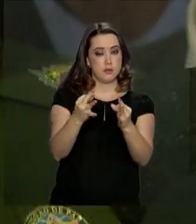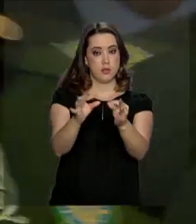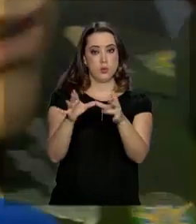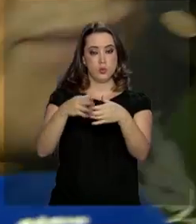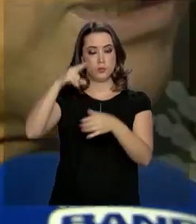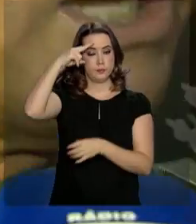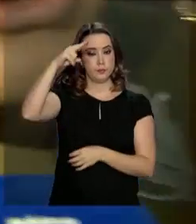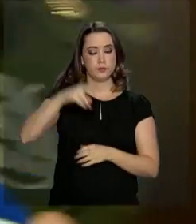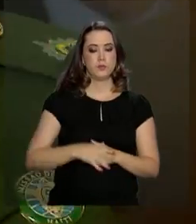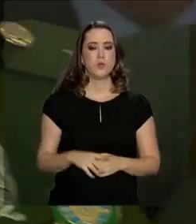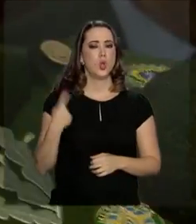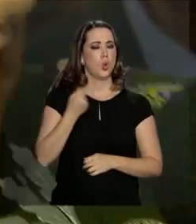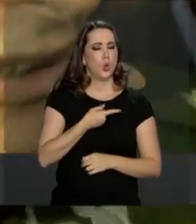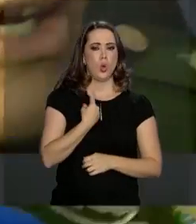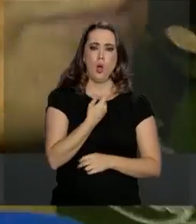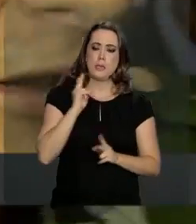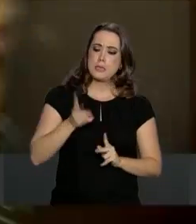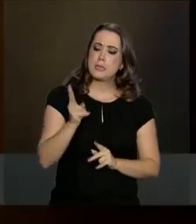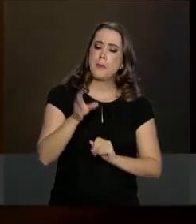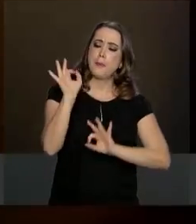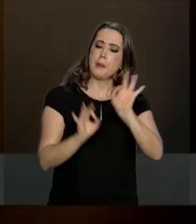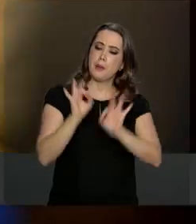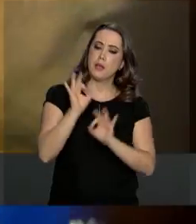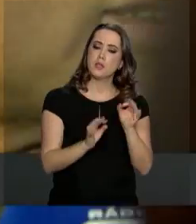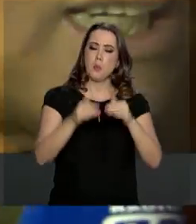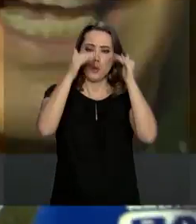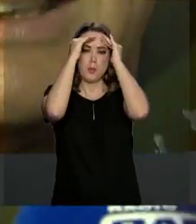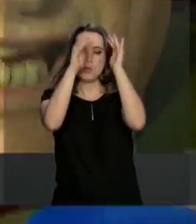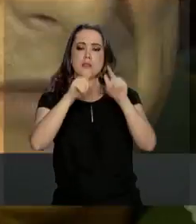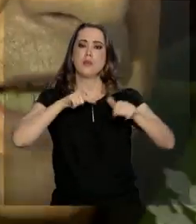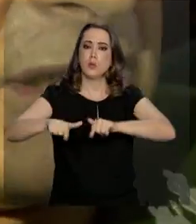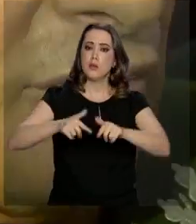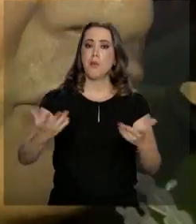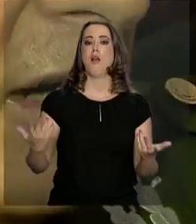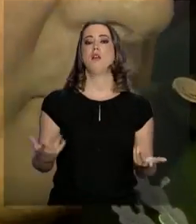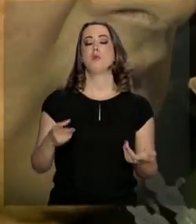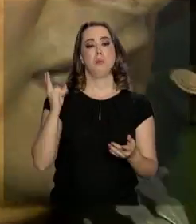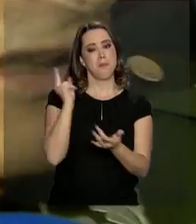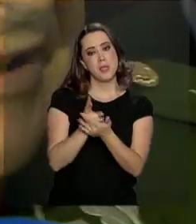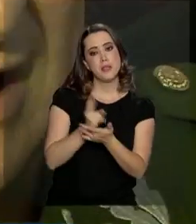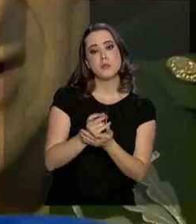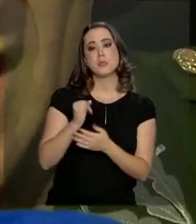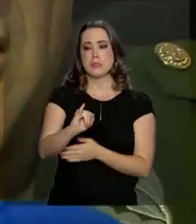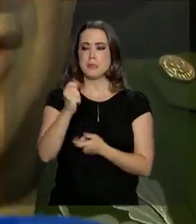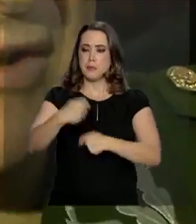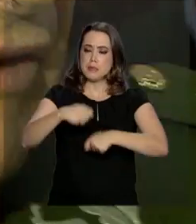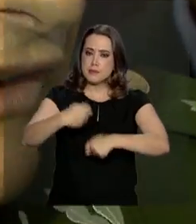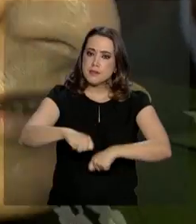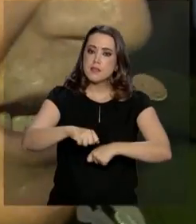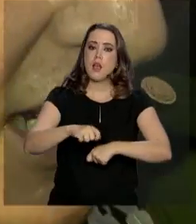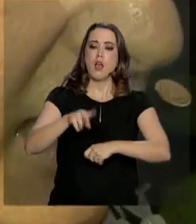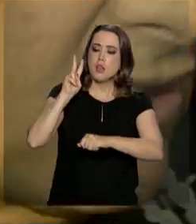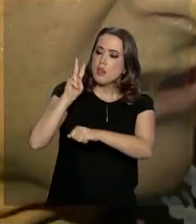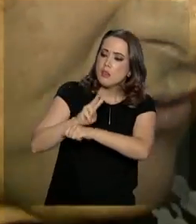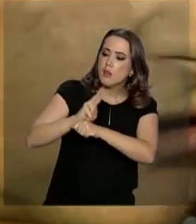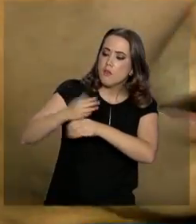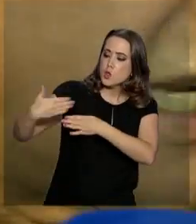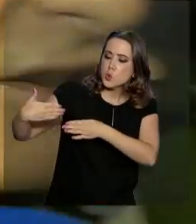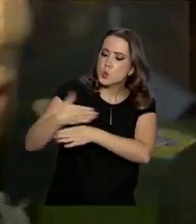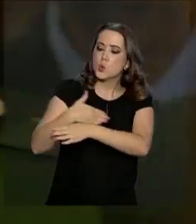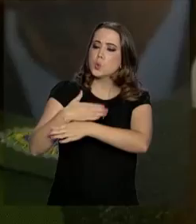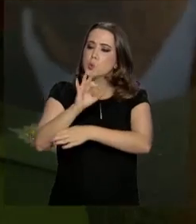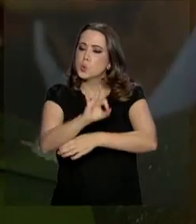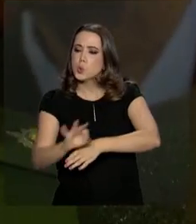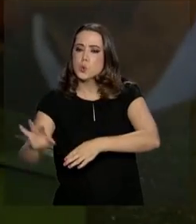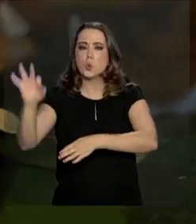Força. Estamos sempre nos preparando para cumprir as missões, até mesmo se for necessário defender as nossas